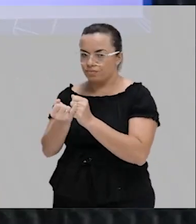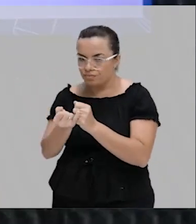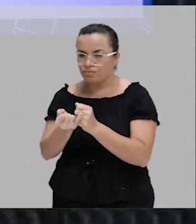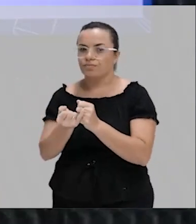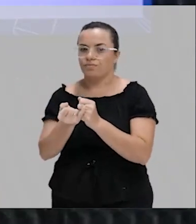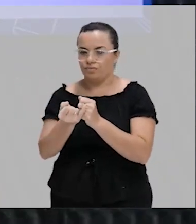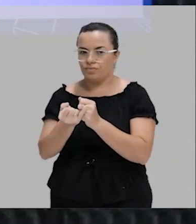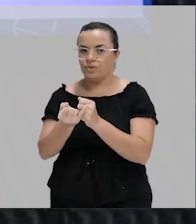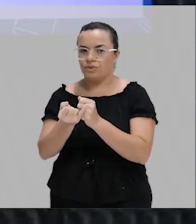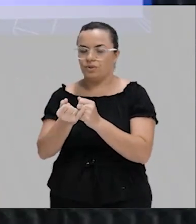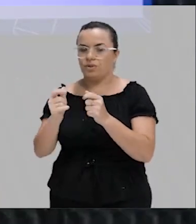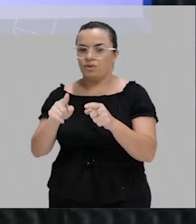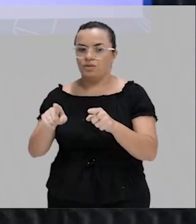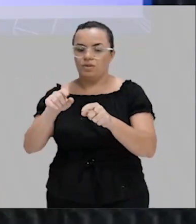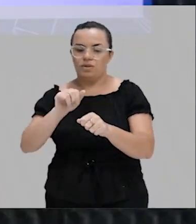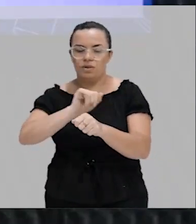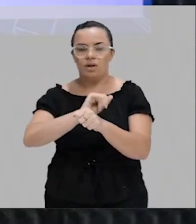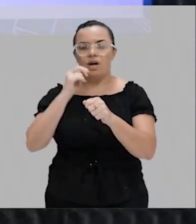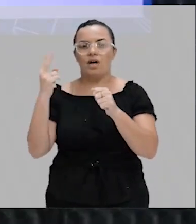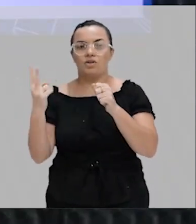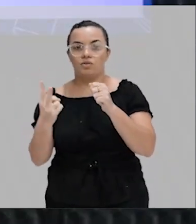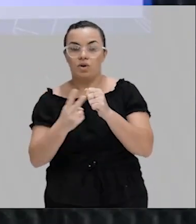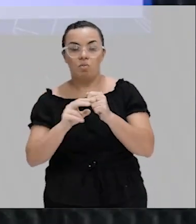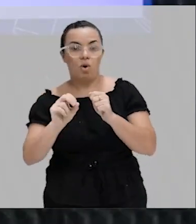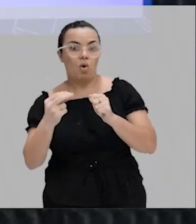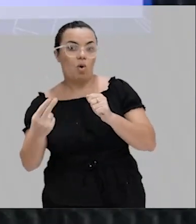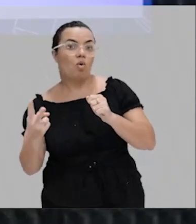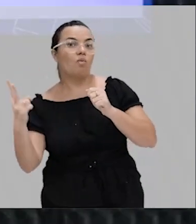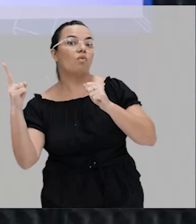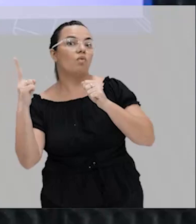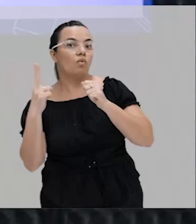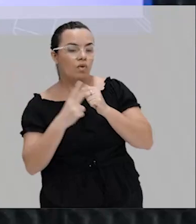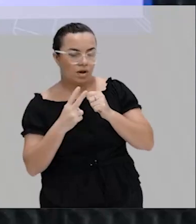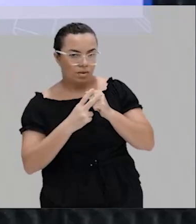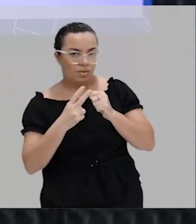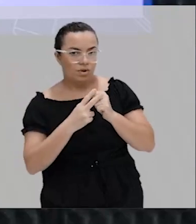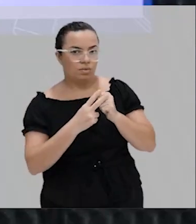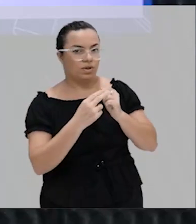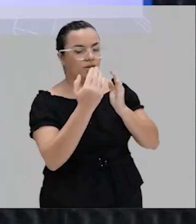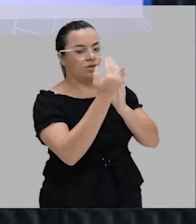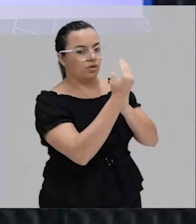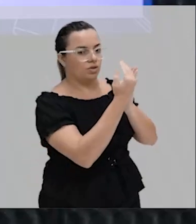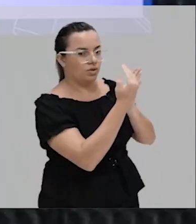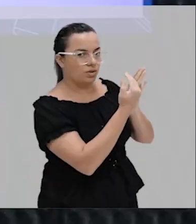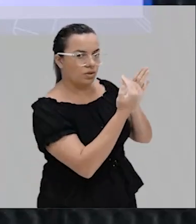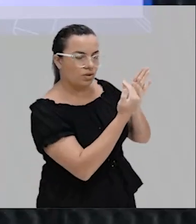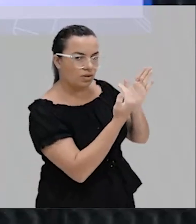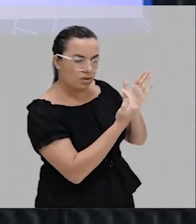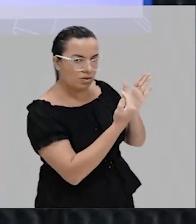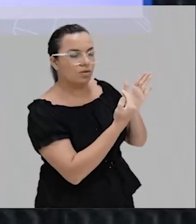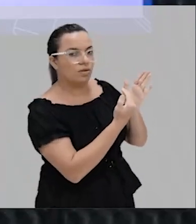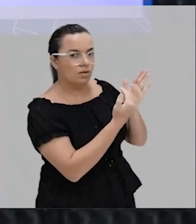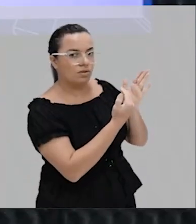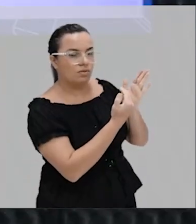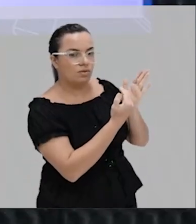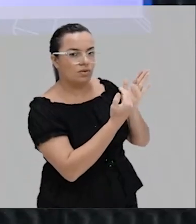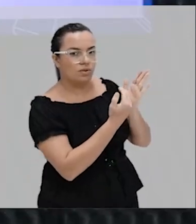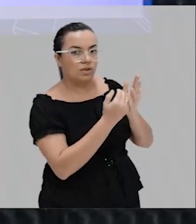são advérbios ou até mesmo um verbo, porque de acordo com a classificação eu sigo determinada